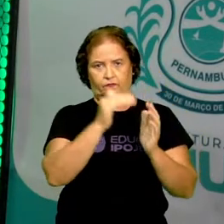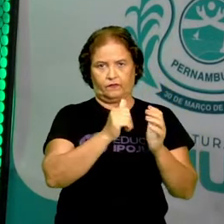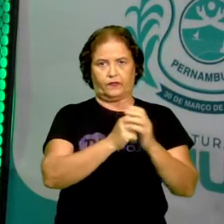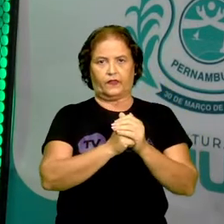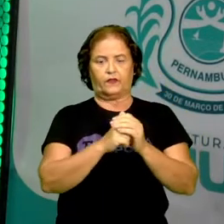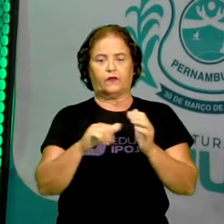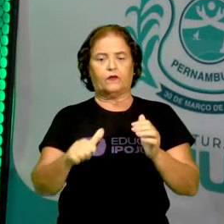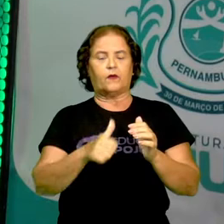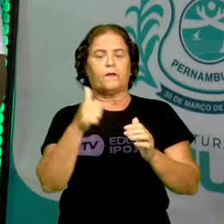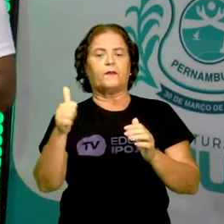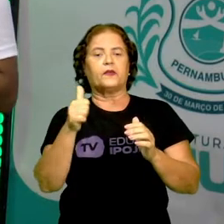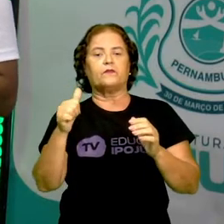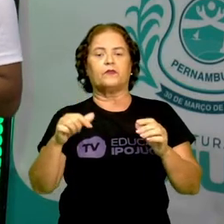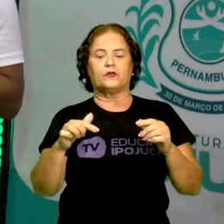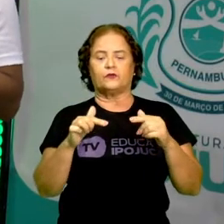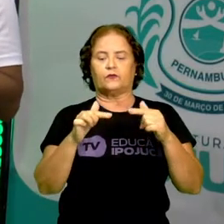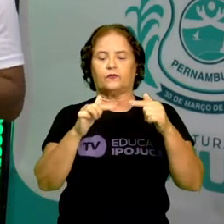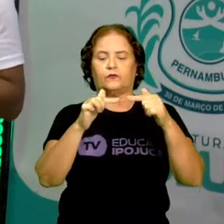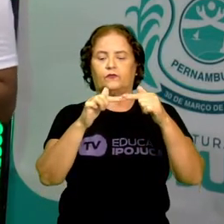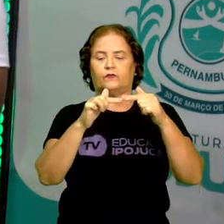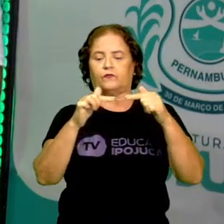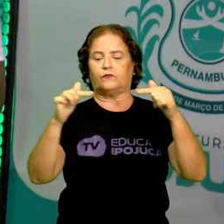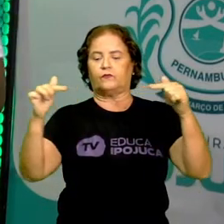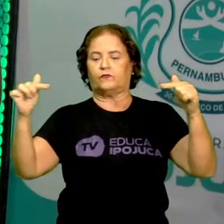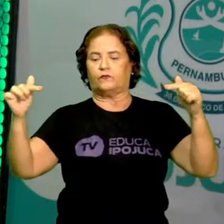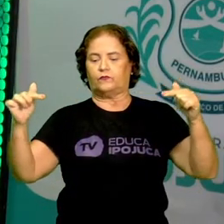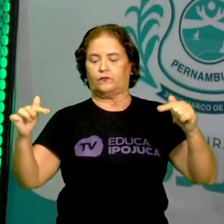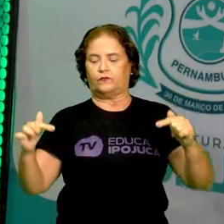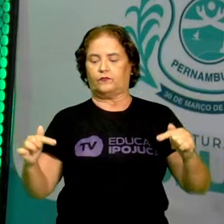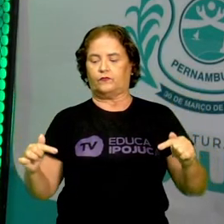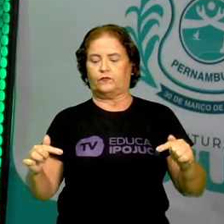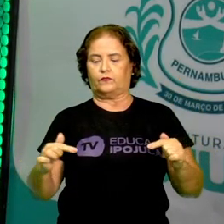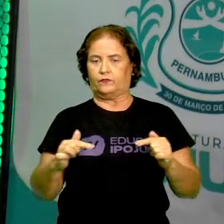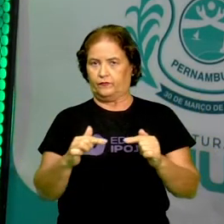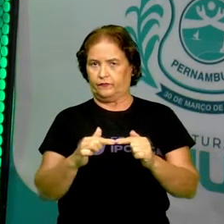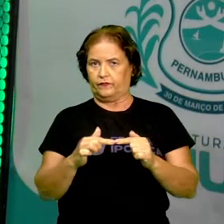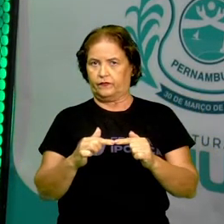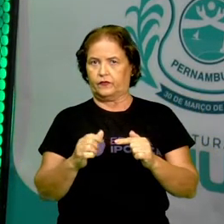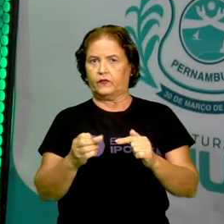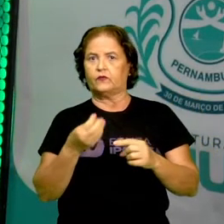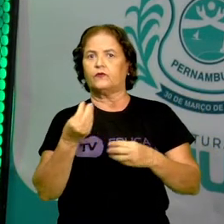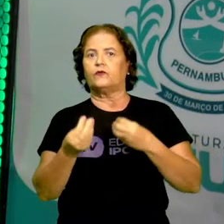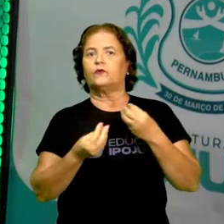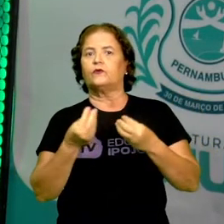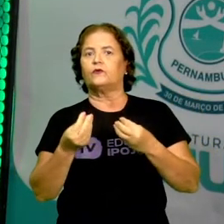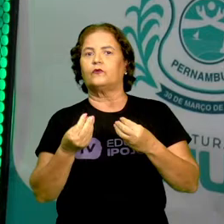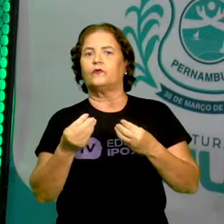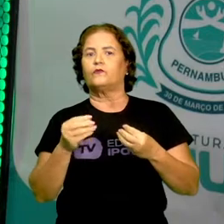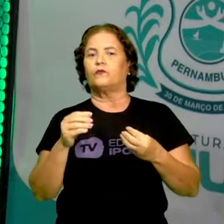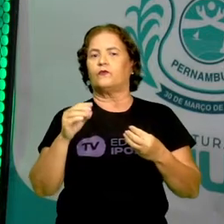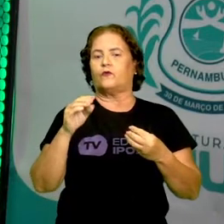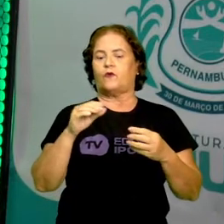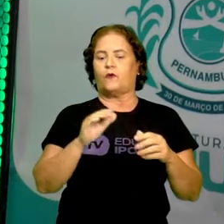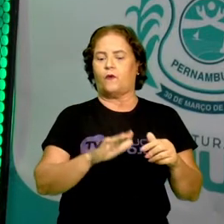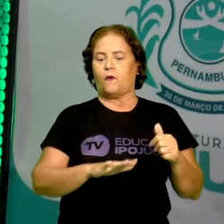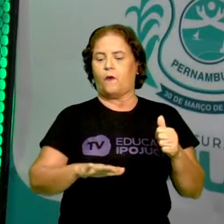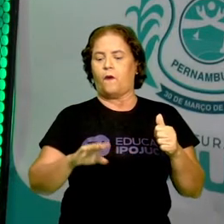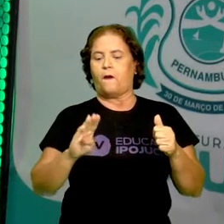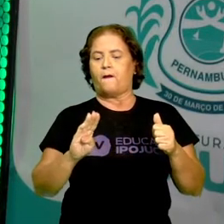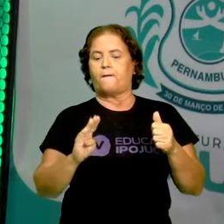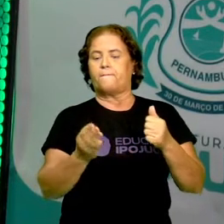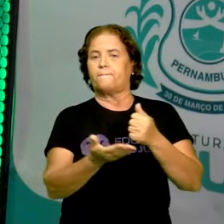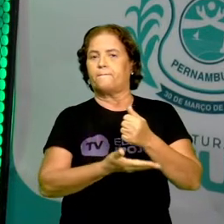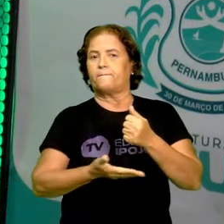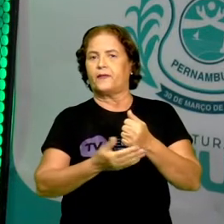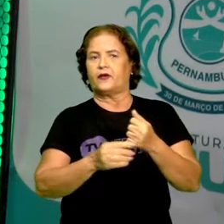um retângulo. Como é que se calcula a área do retângulo? É base vezes altura. Altura